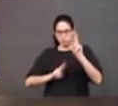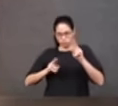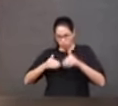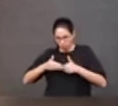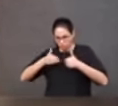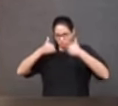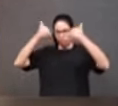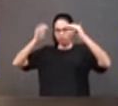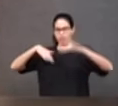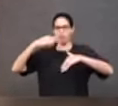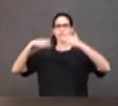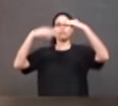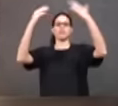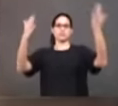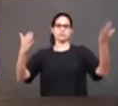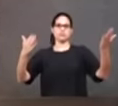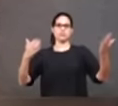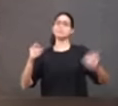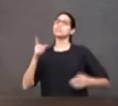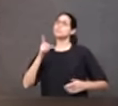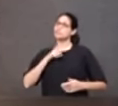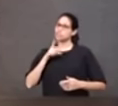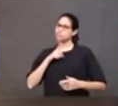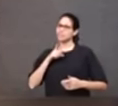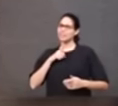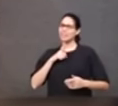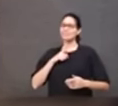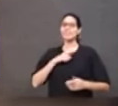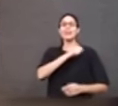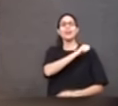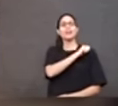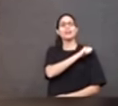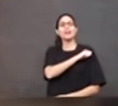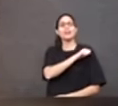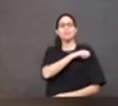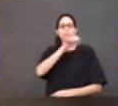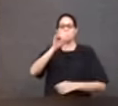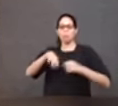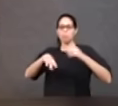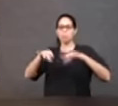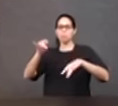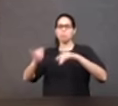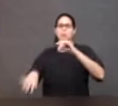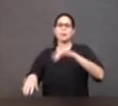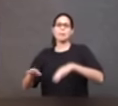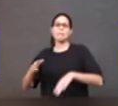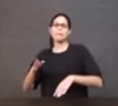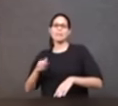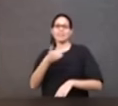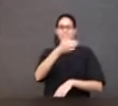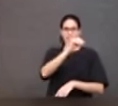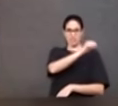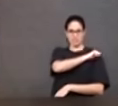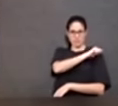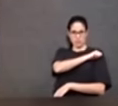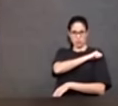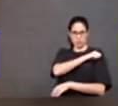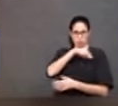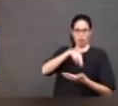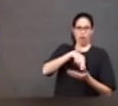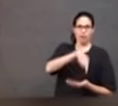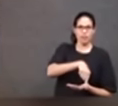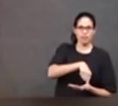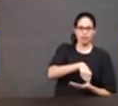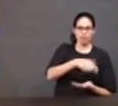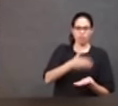sucesso. Nós temos uma taxa de evasão, em média, de 4 em cada 10 estudantes. Conseguimos